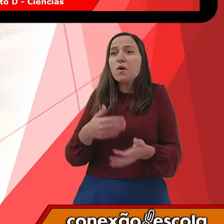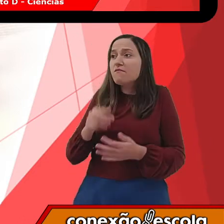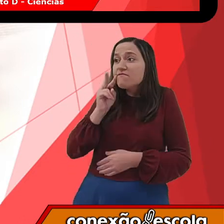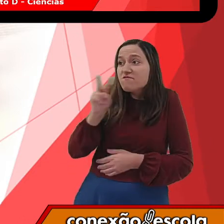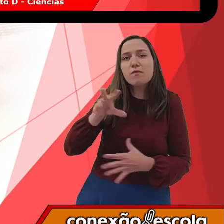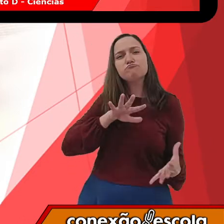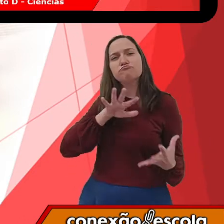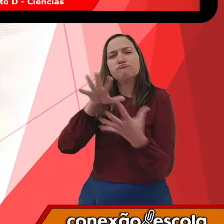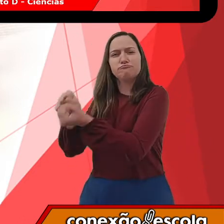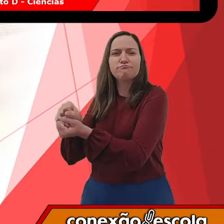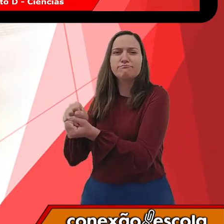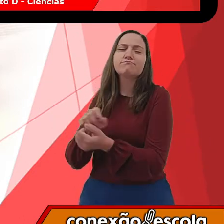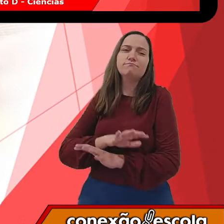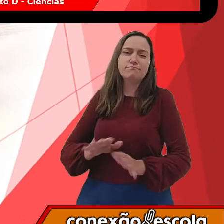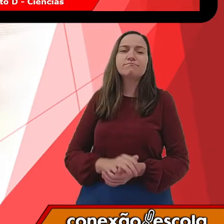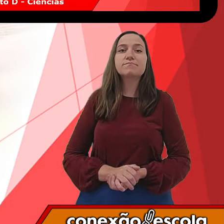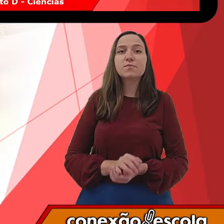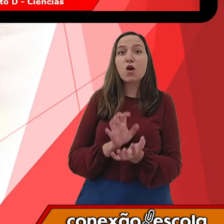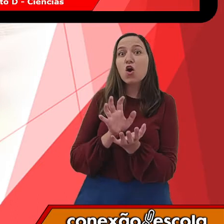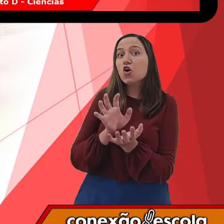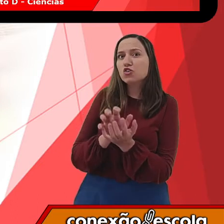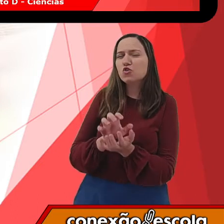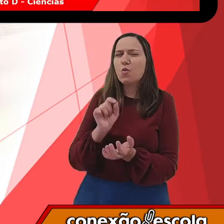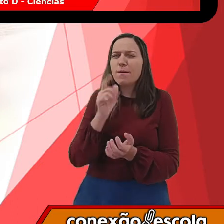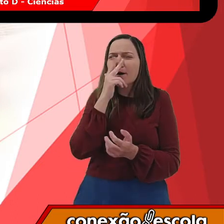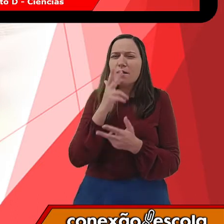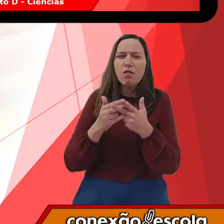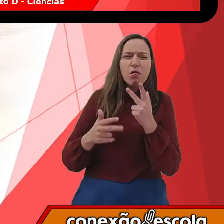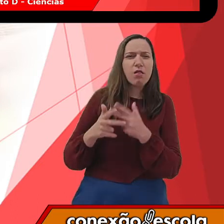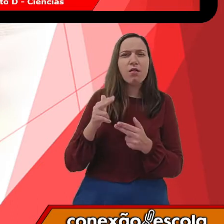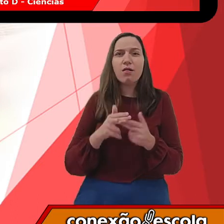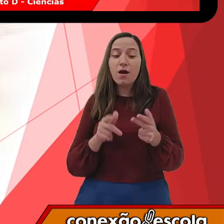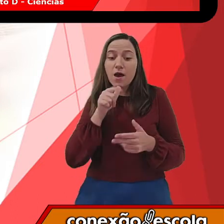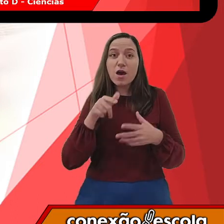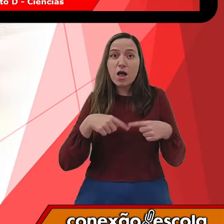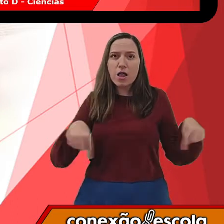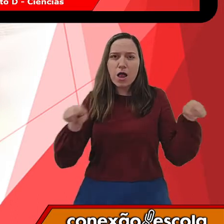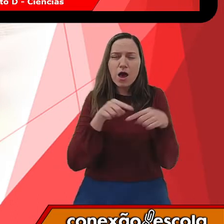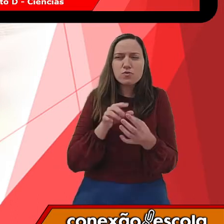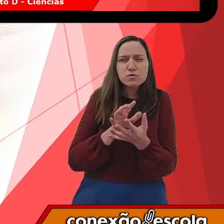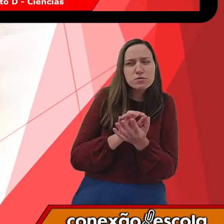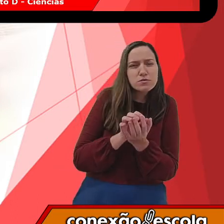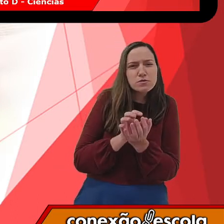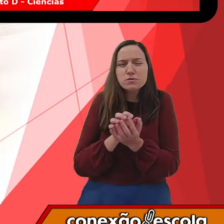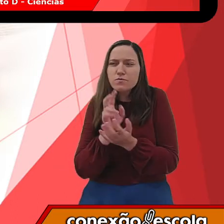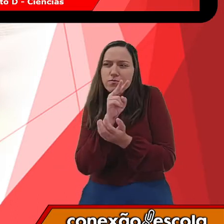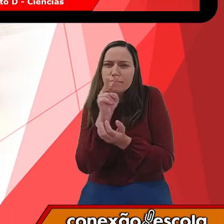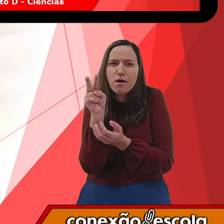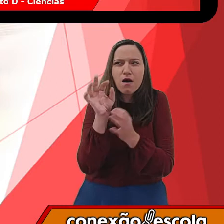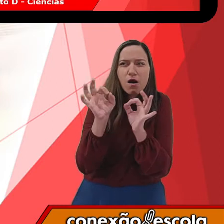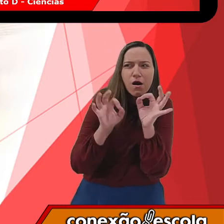alcance. Os crocodilos costumam ficar ali, escondidos embaixo da água, até o momento do ataque. Ele